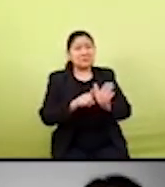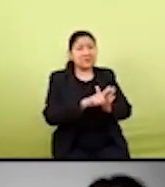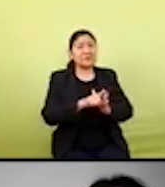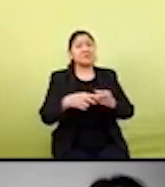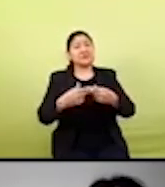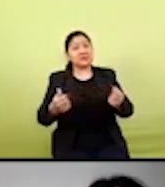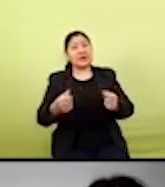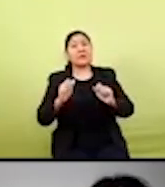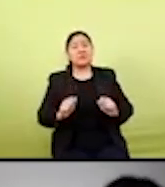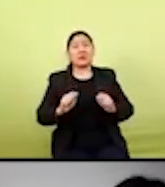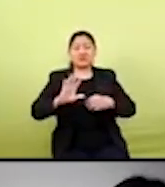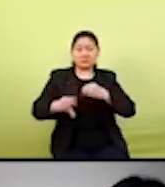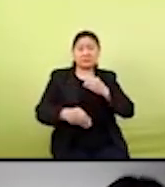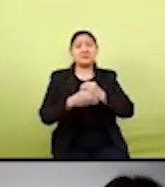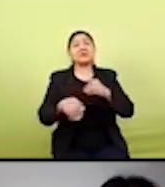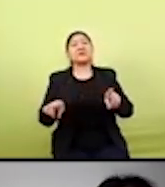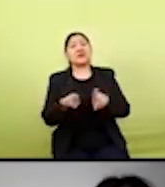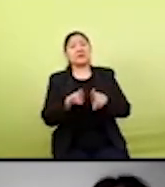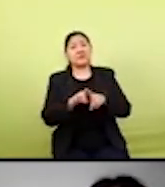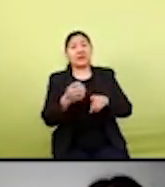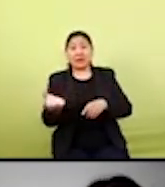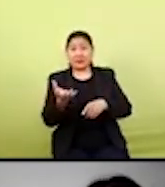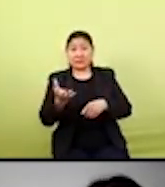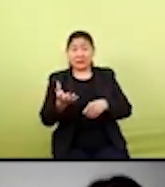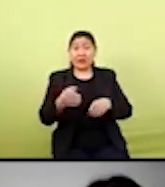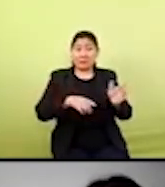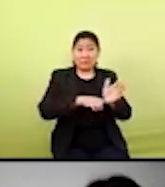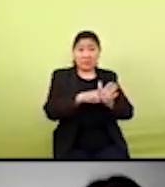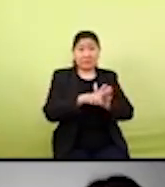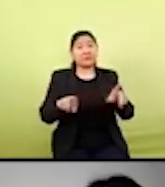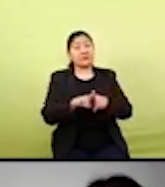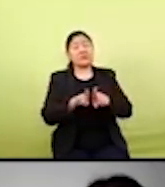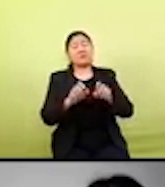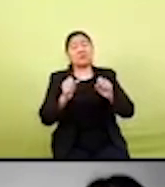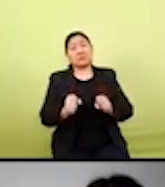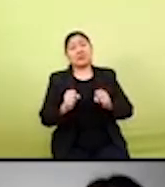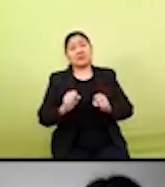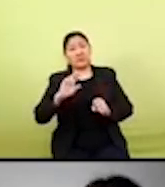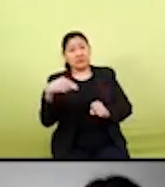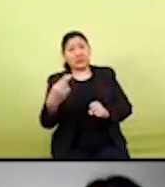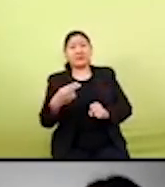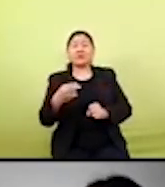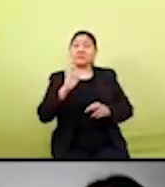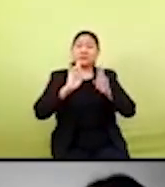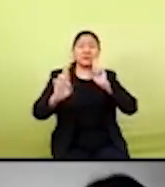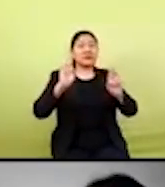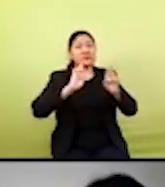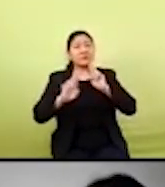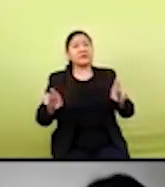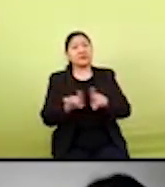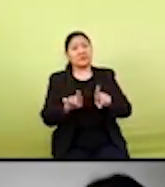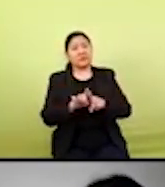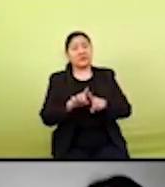quiser contribuir, ou, né, quiser fazer alguma pergunta, nós estamos aí atentos às perguntas. A gente vai abrir a palavra para a